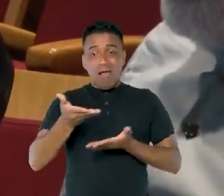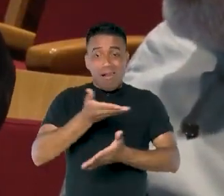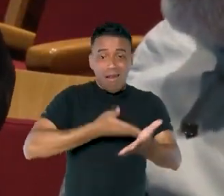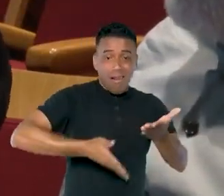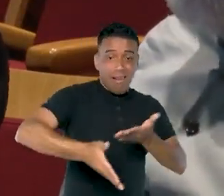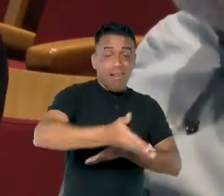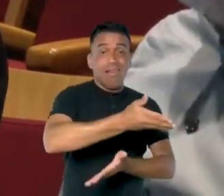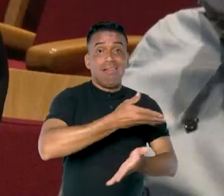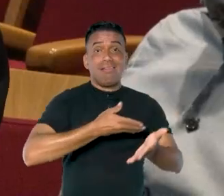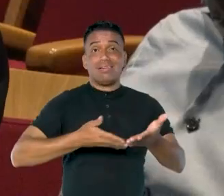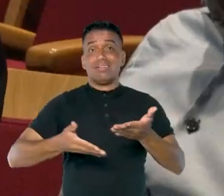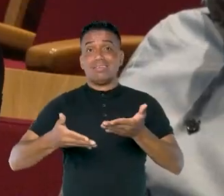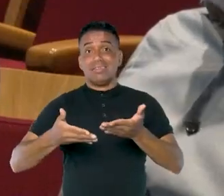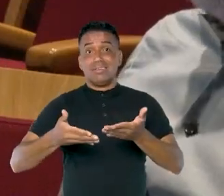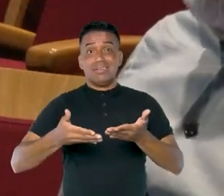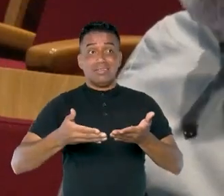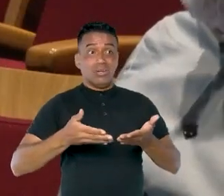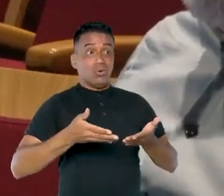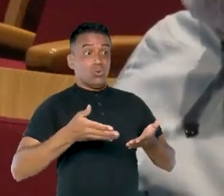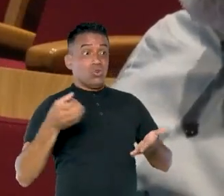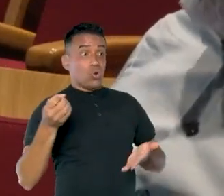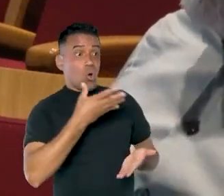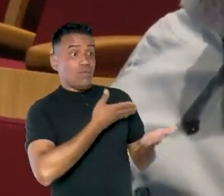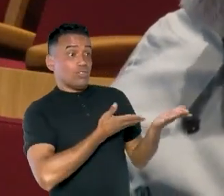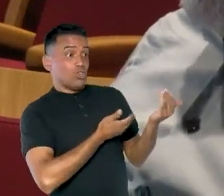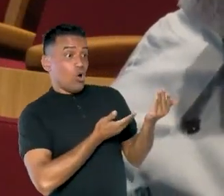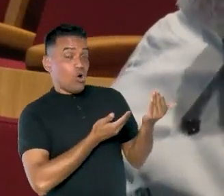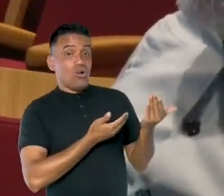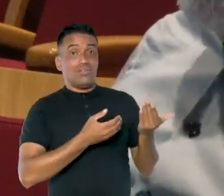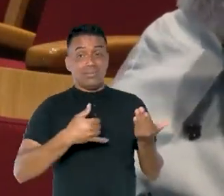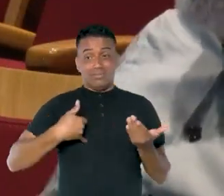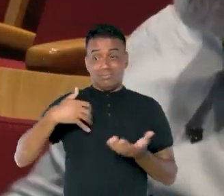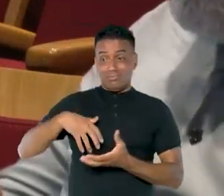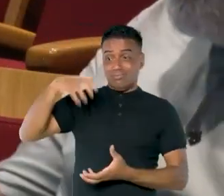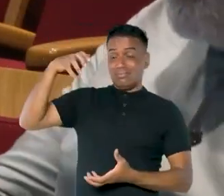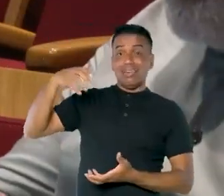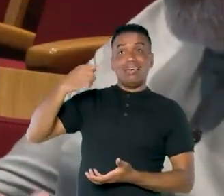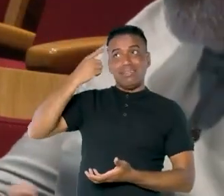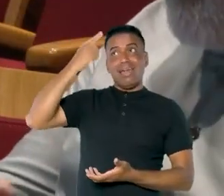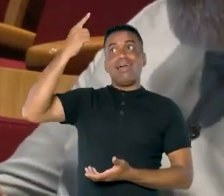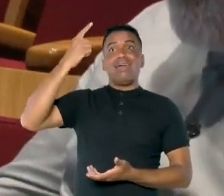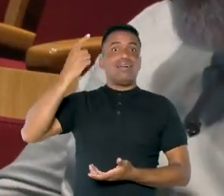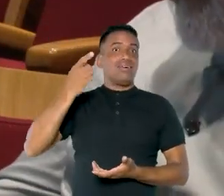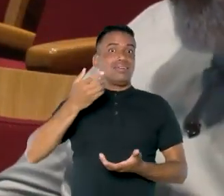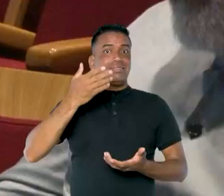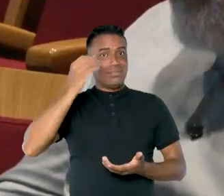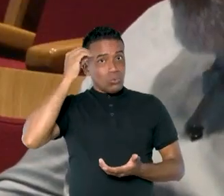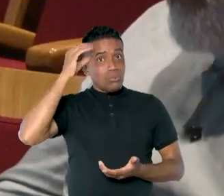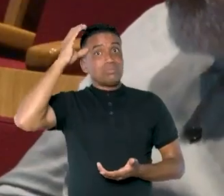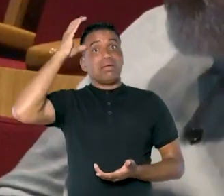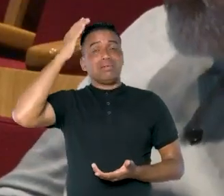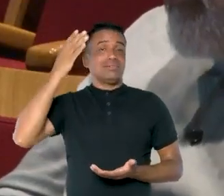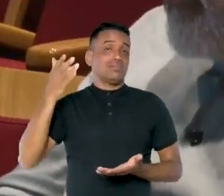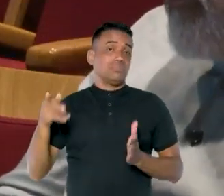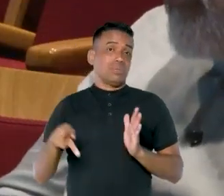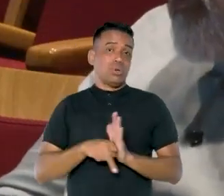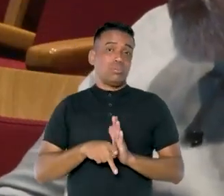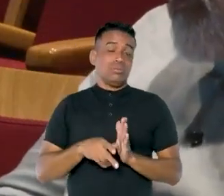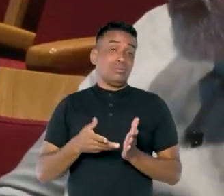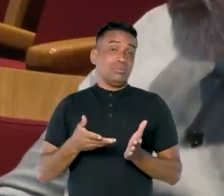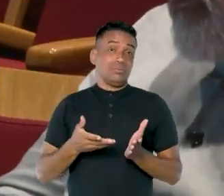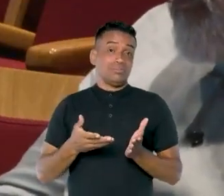transmissão intergeracional de ideias e saberes, muito possivelmente em função dessa perda